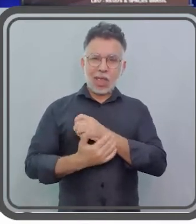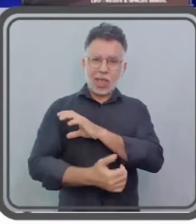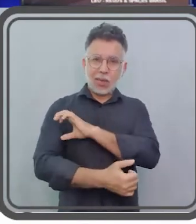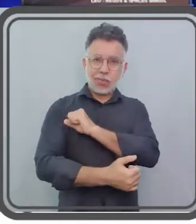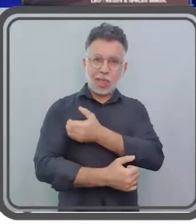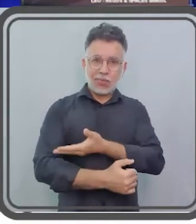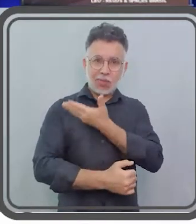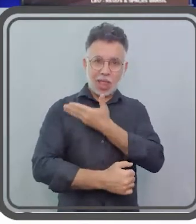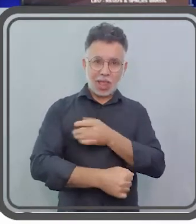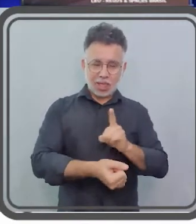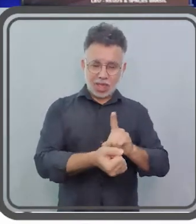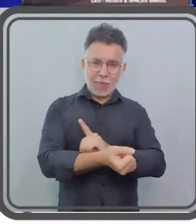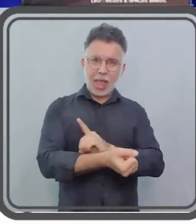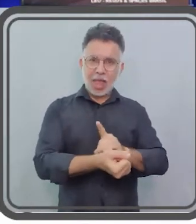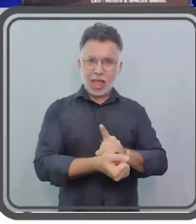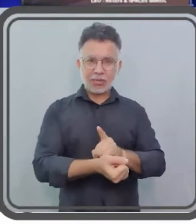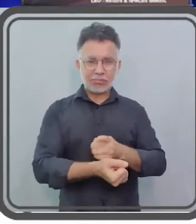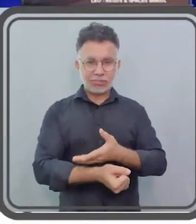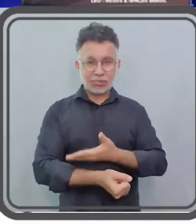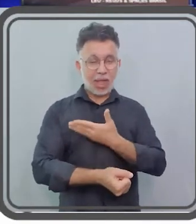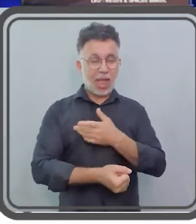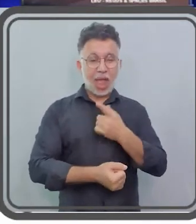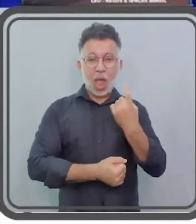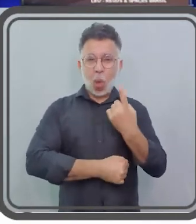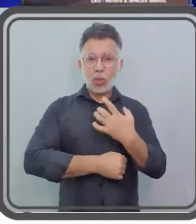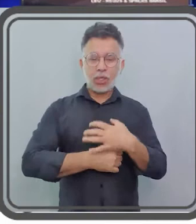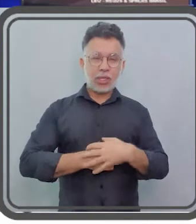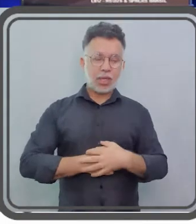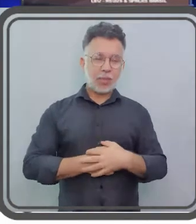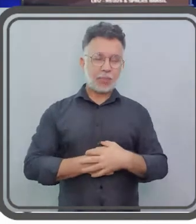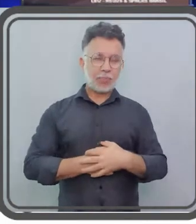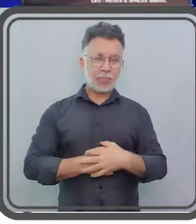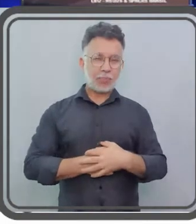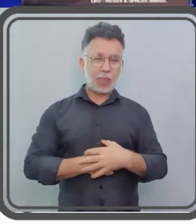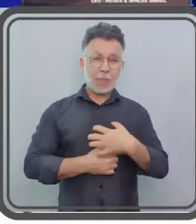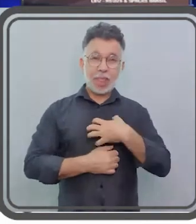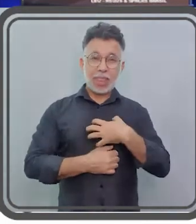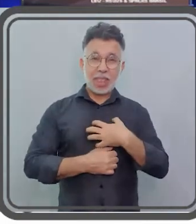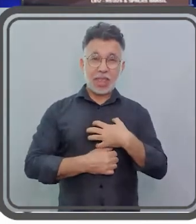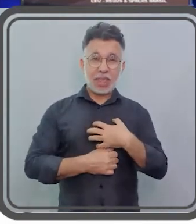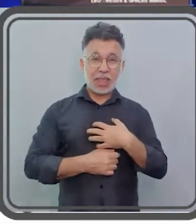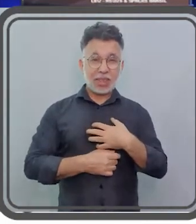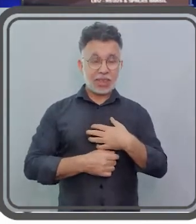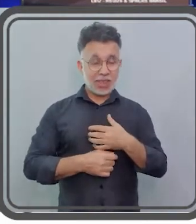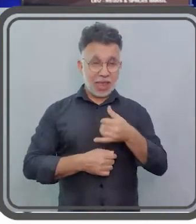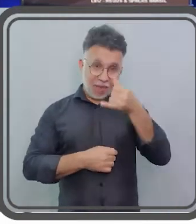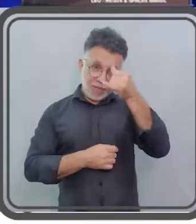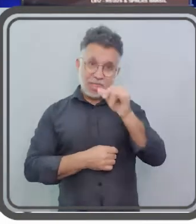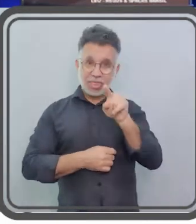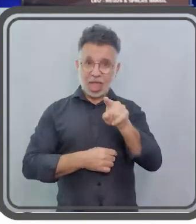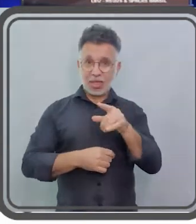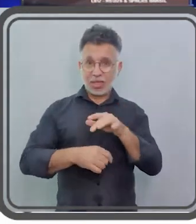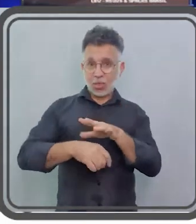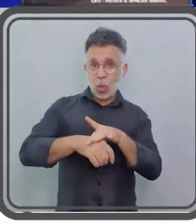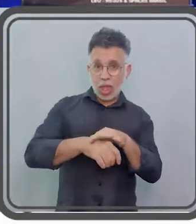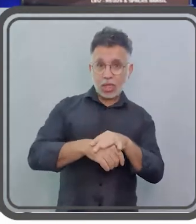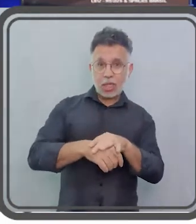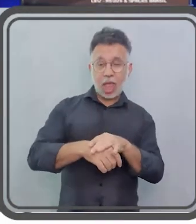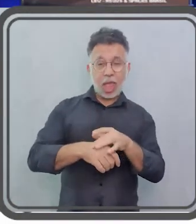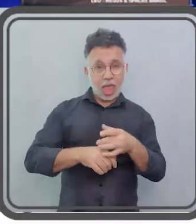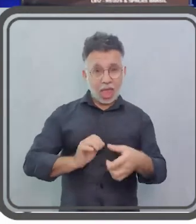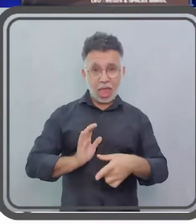diabetes, hipertensão. A única maneira de reduzir essas doenças é de maneira